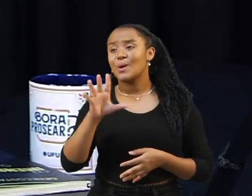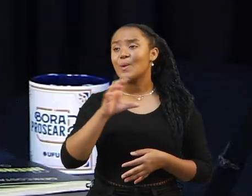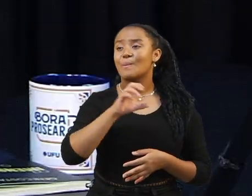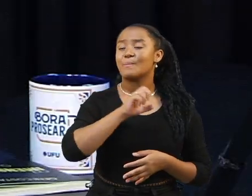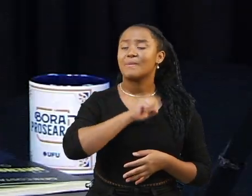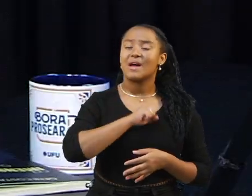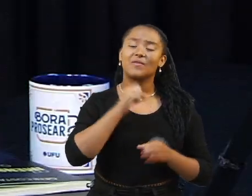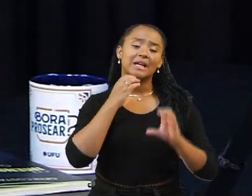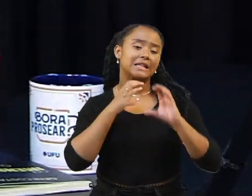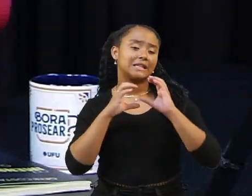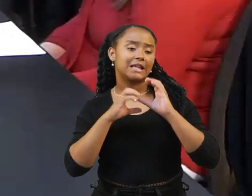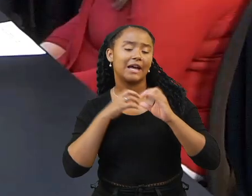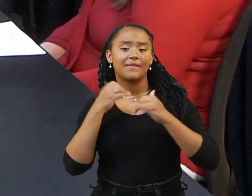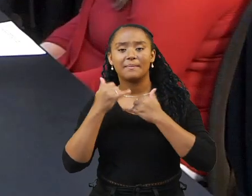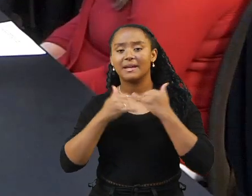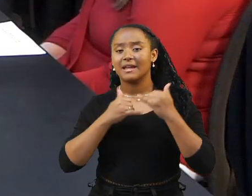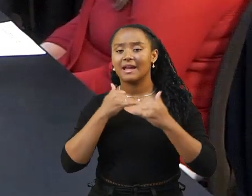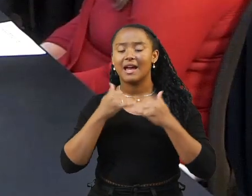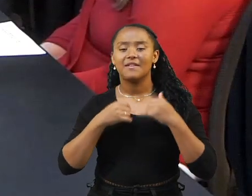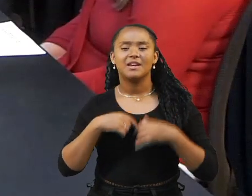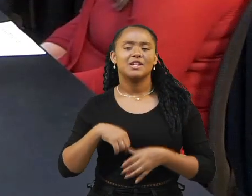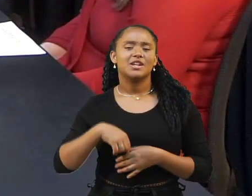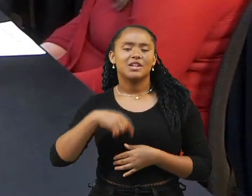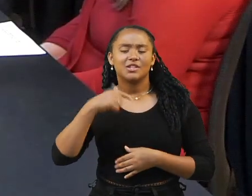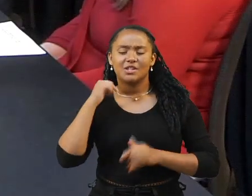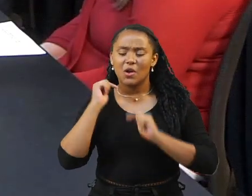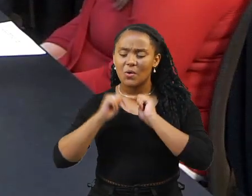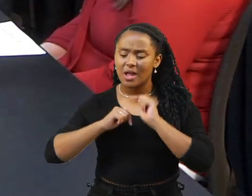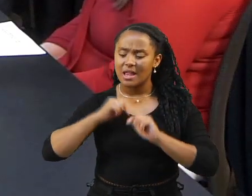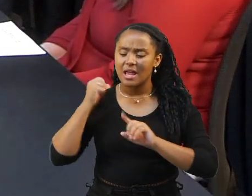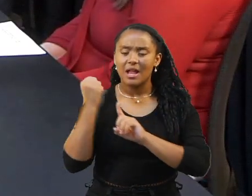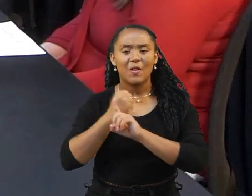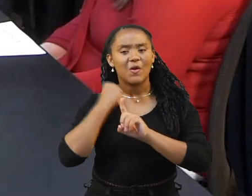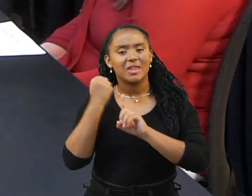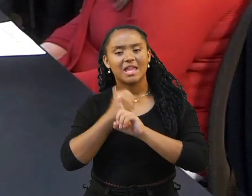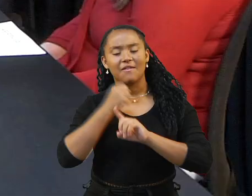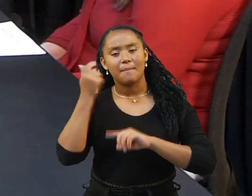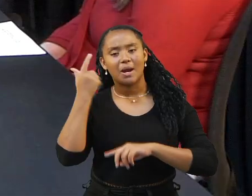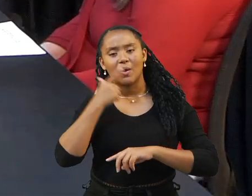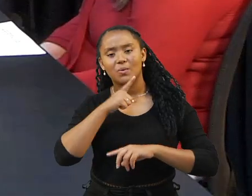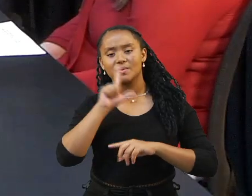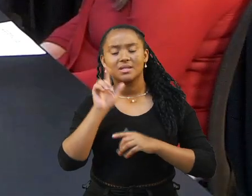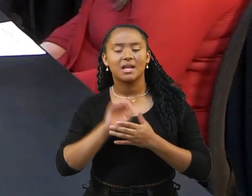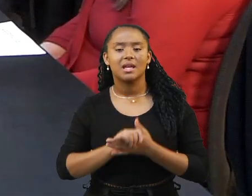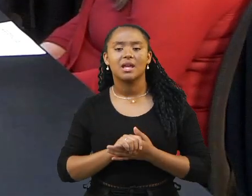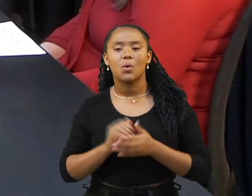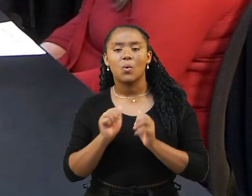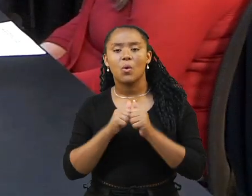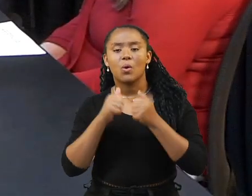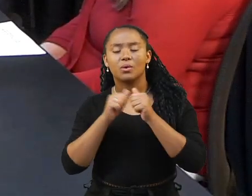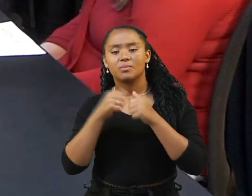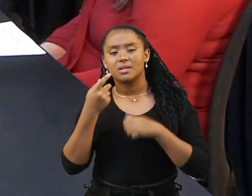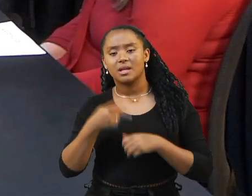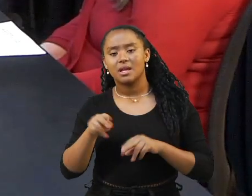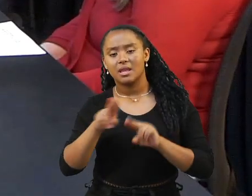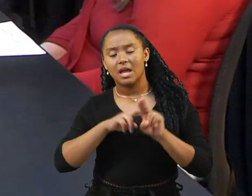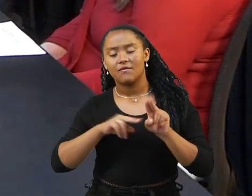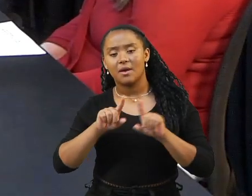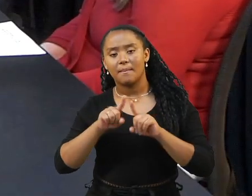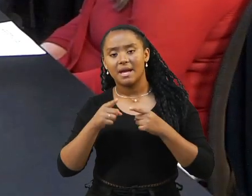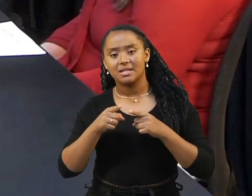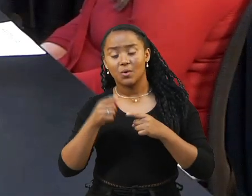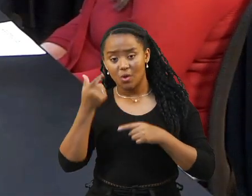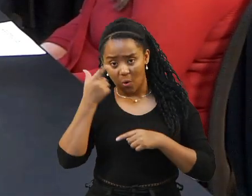sabe? Eu suava para conseguir um ônibus aqui na UFA, mas quando conseguia, eles iam para Caldas